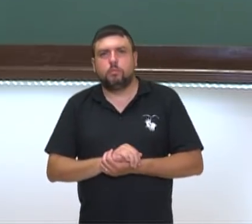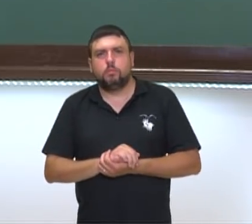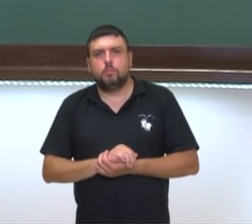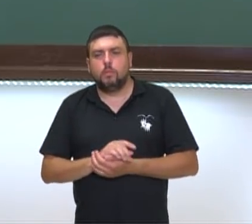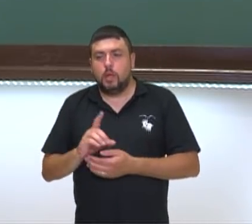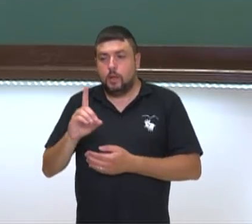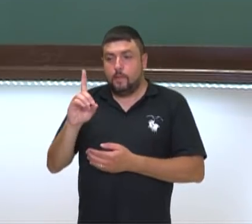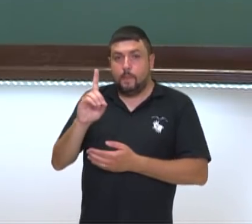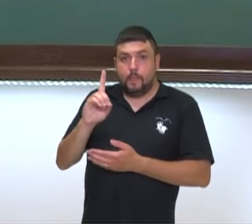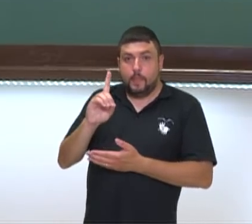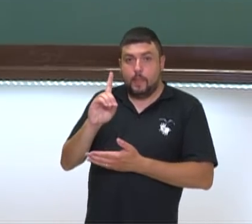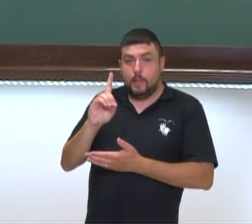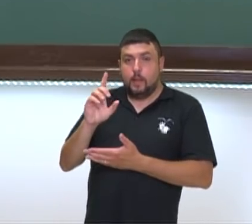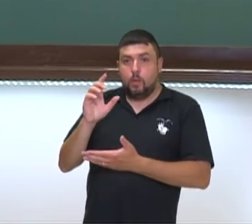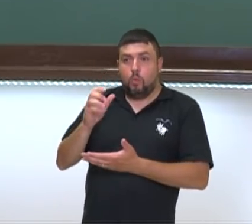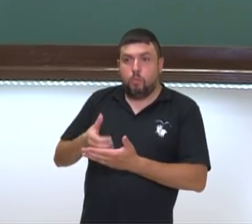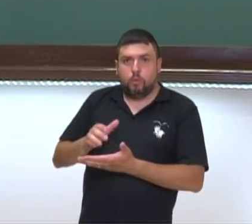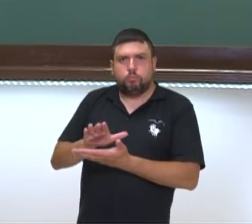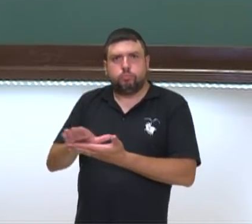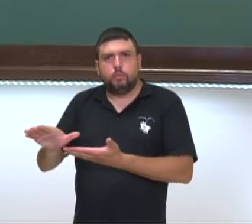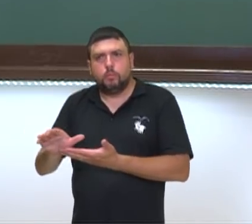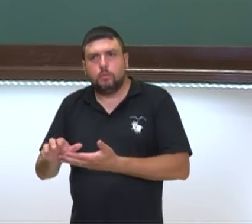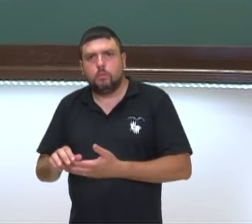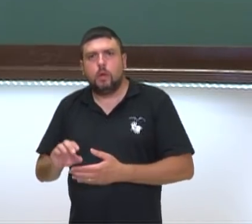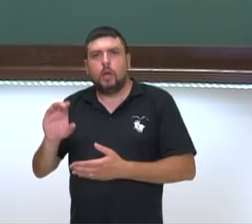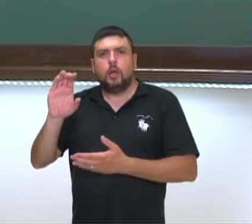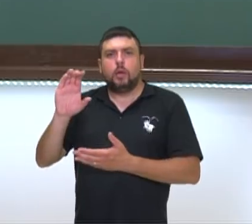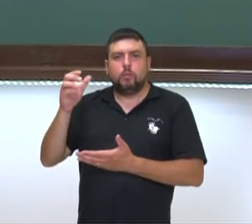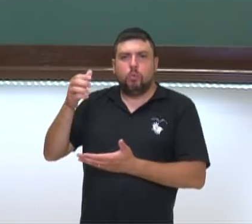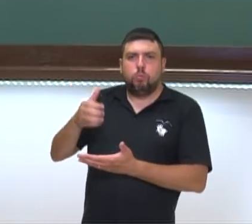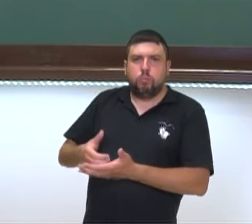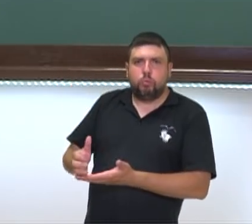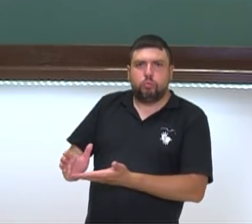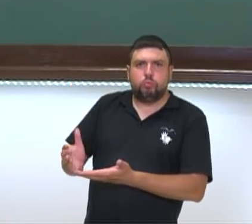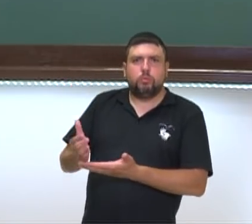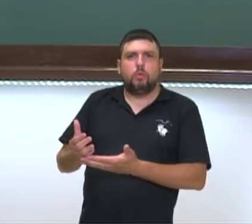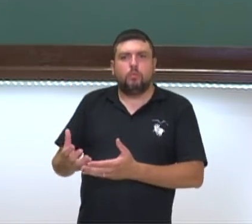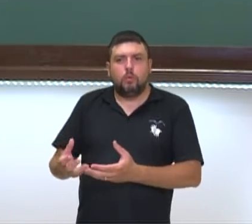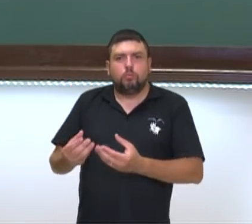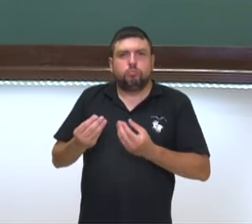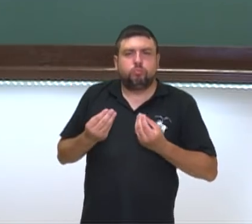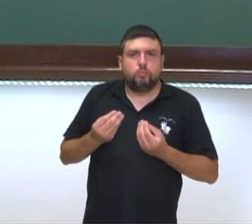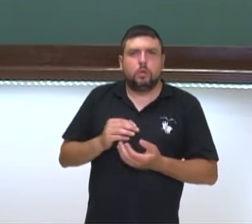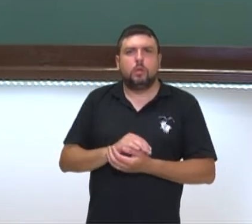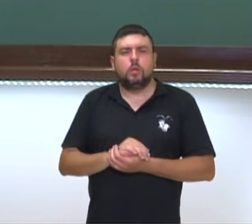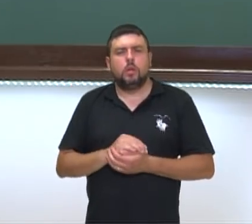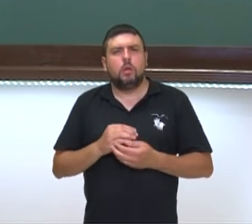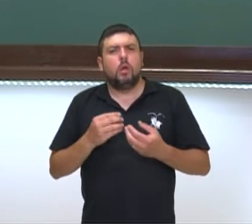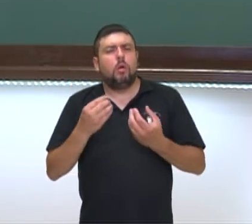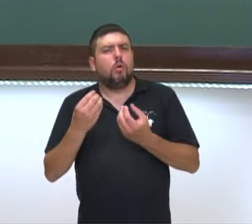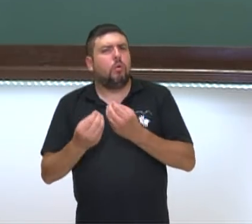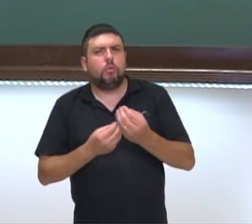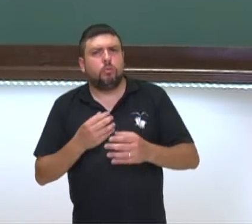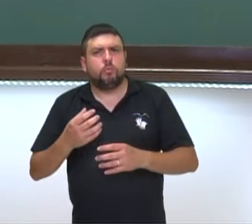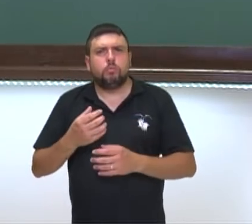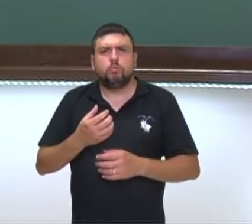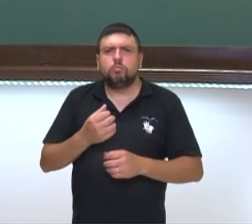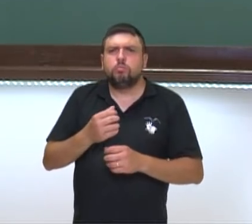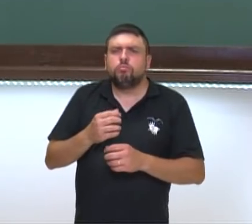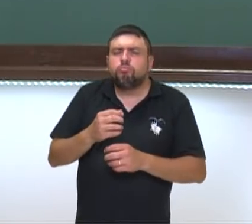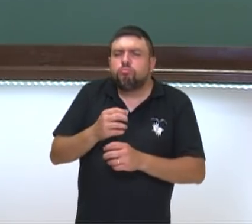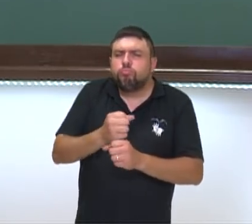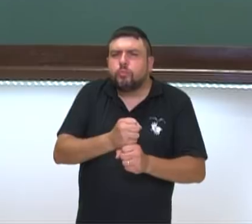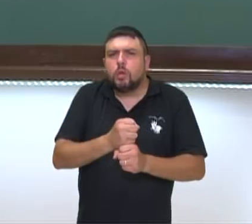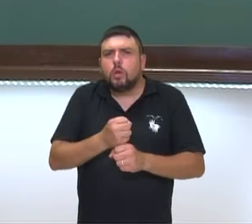é chamado de débito, o dinheiro que entra é chamado de crédito. Como que eu posso representar esses valores